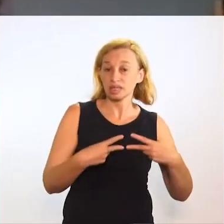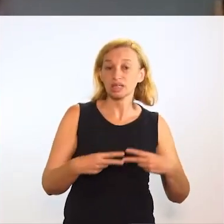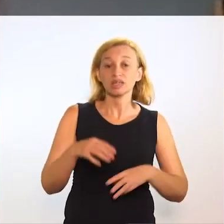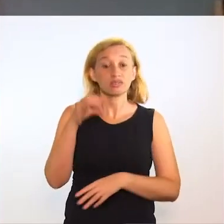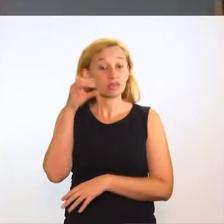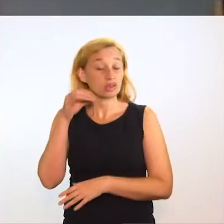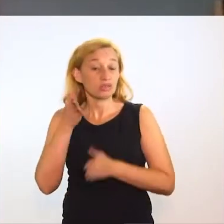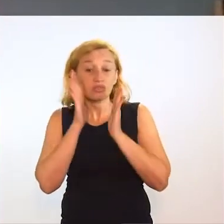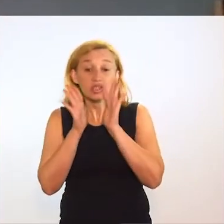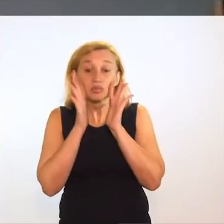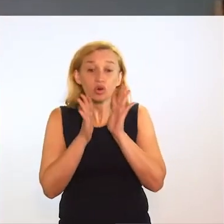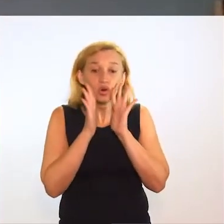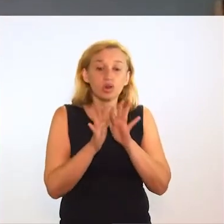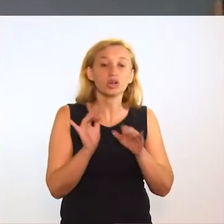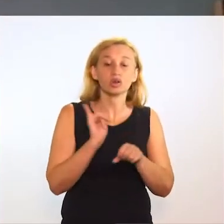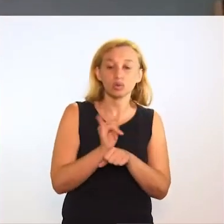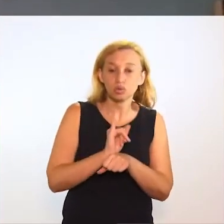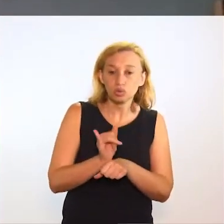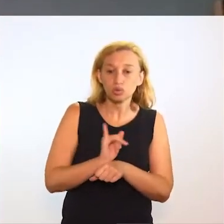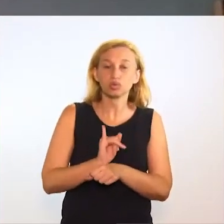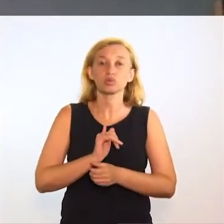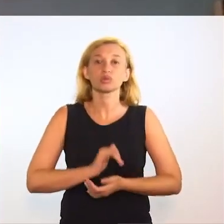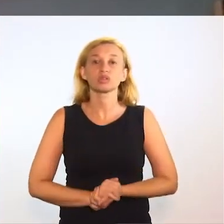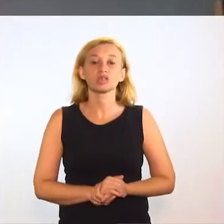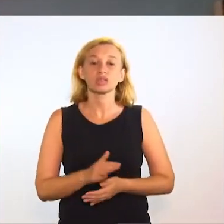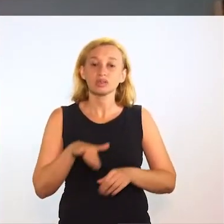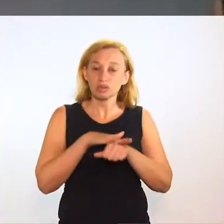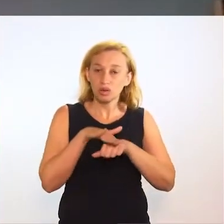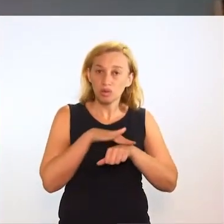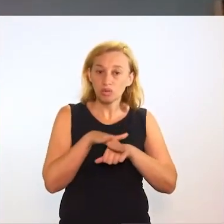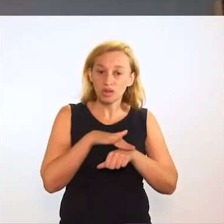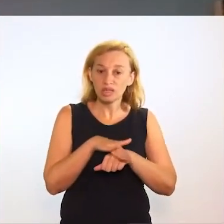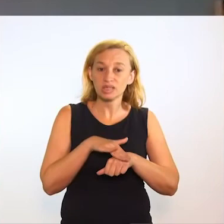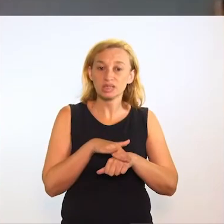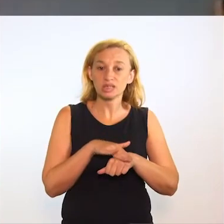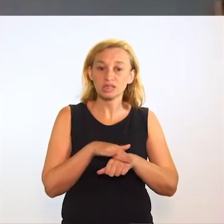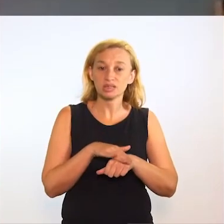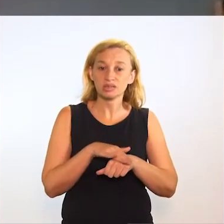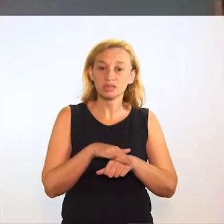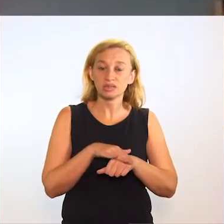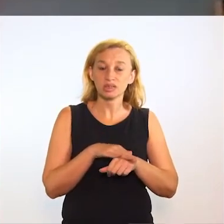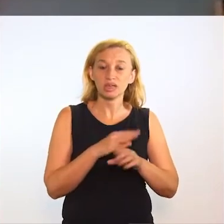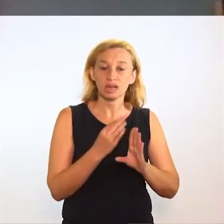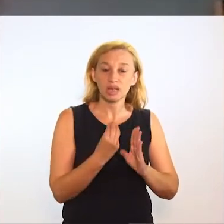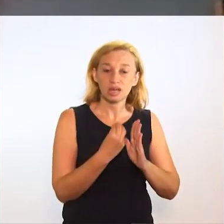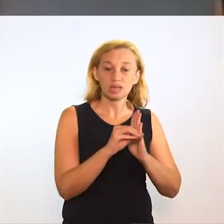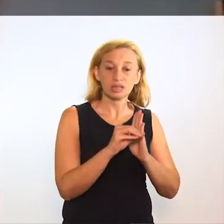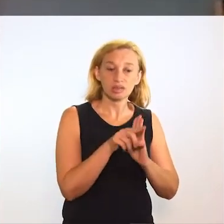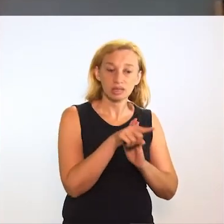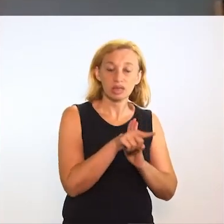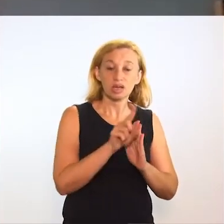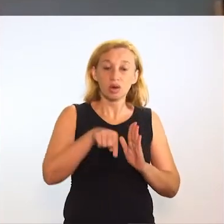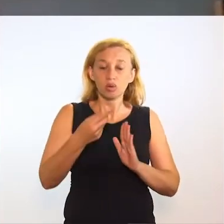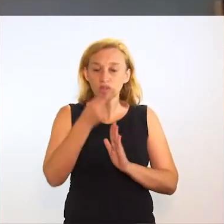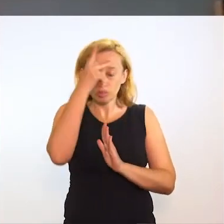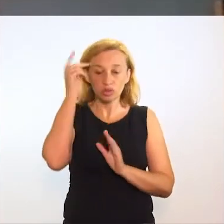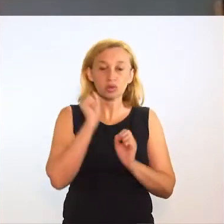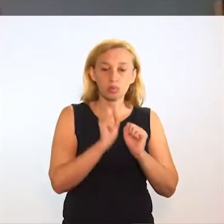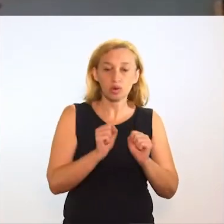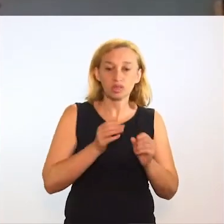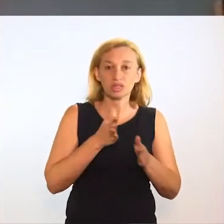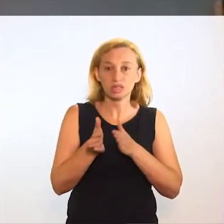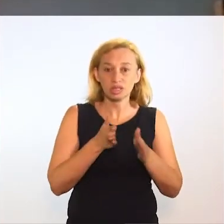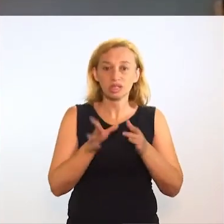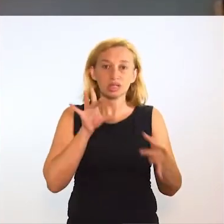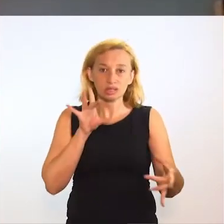outras, LinkedIn, Facebook, o próprio YouTube, em que essa nossa conversa vai ficar disponível para que outras